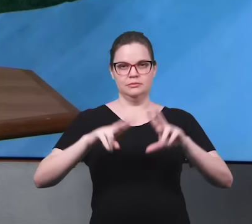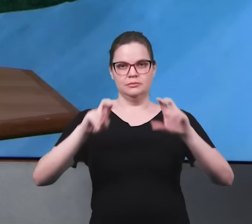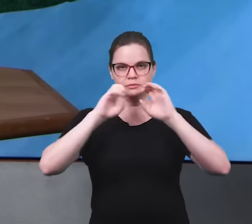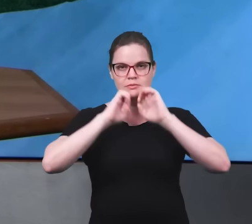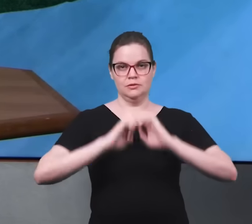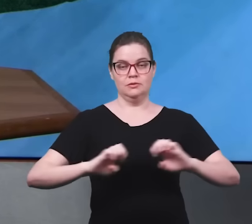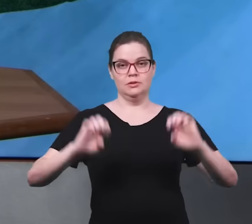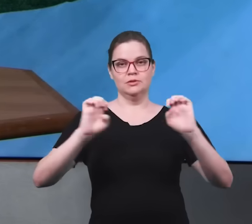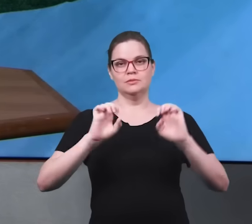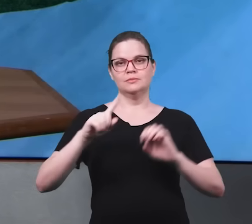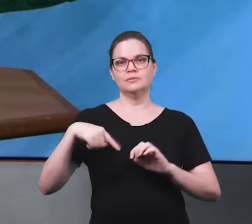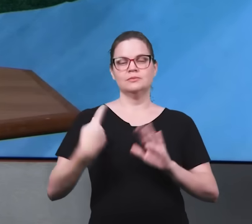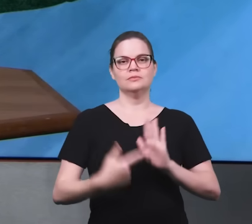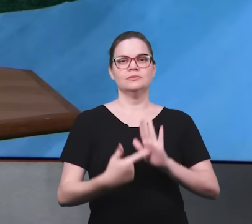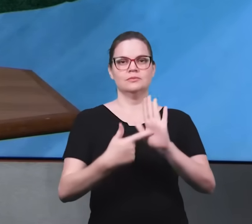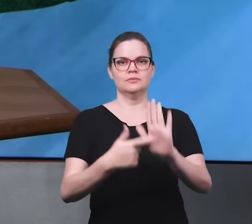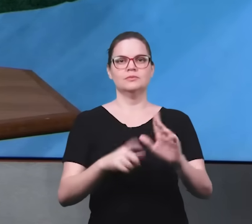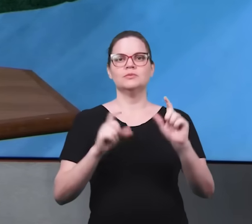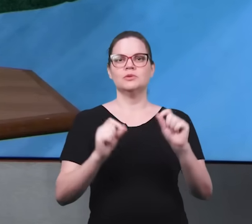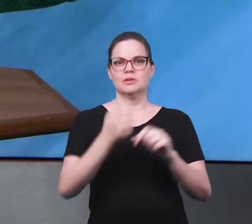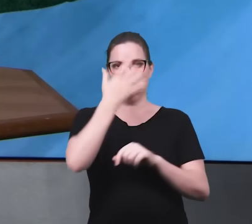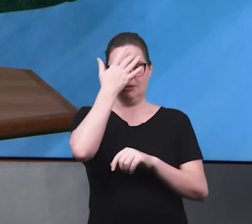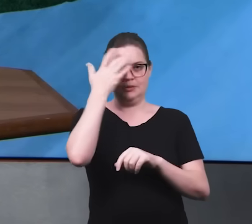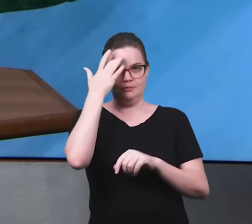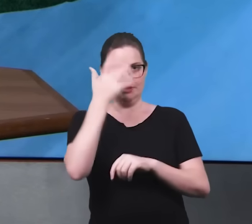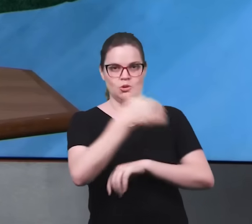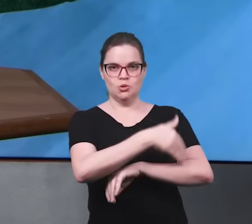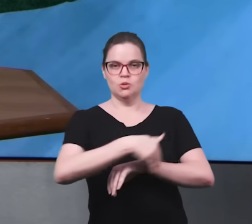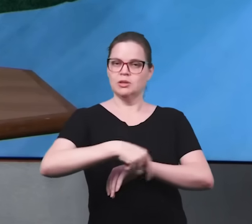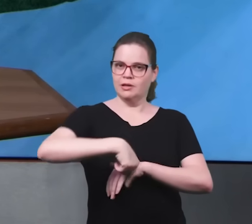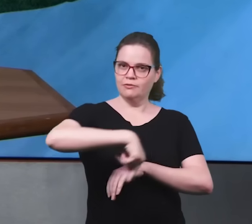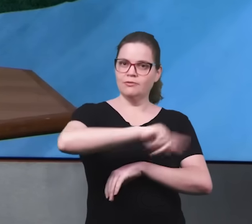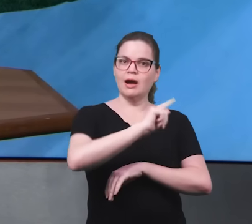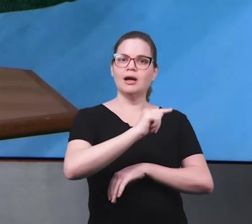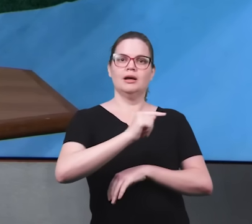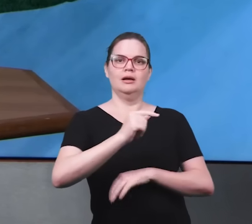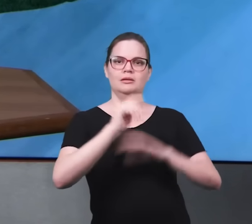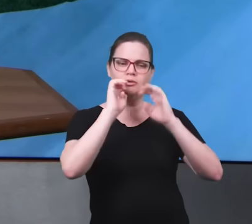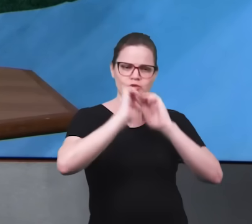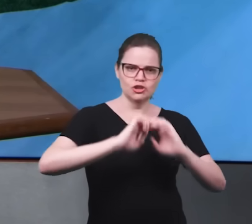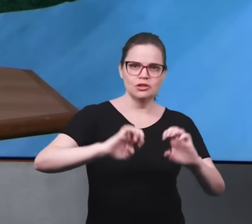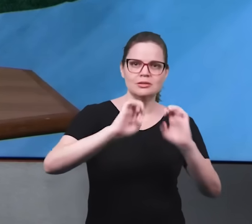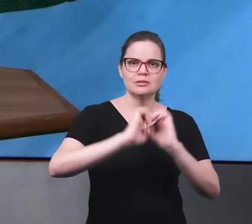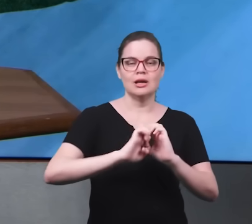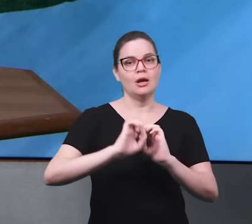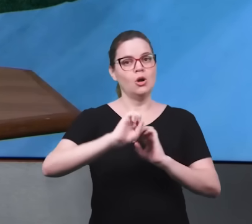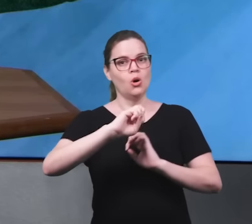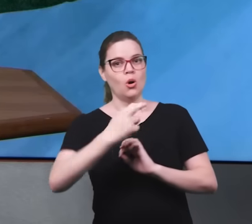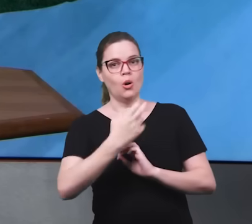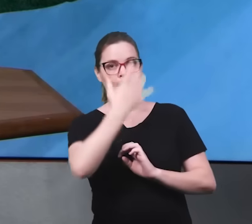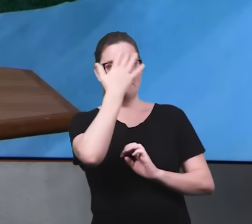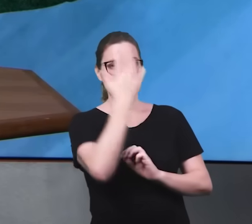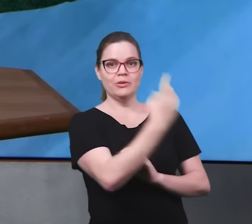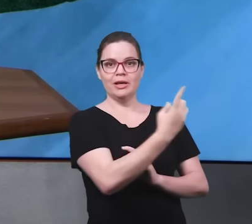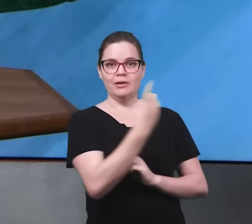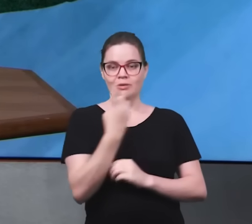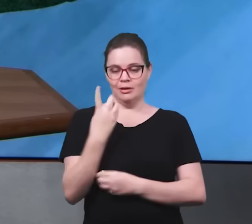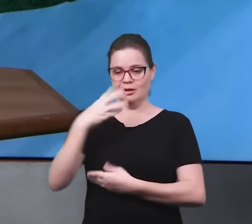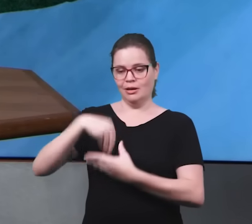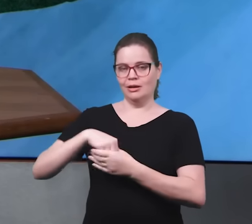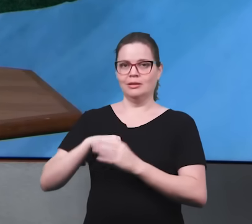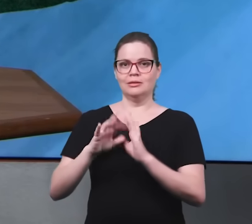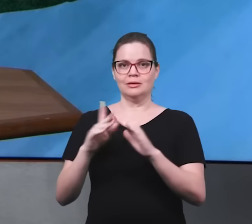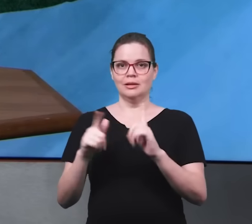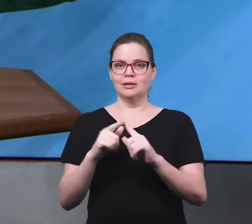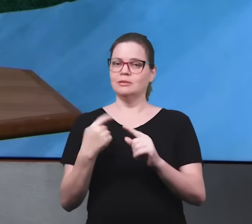evangelização, nós temos aqueles que saem ao campo e tem aqueles que vêm a nós. Acontece muito disso. A